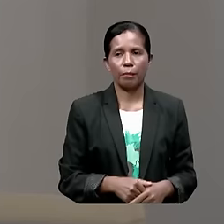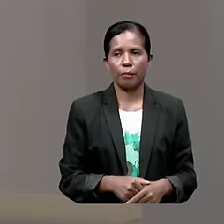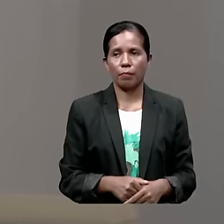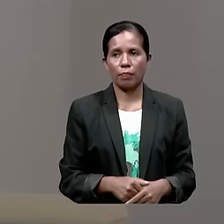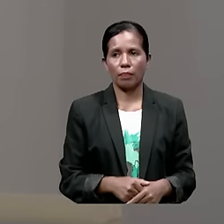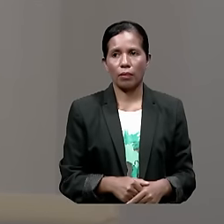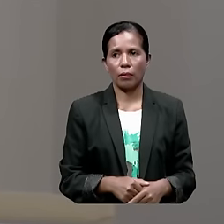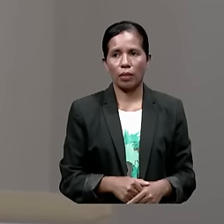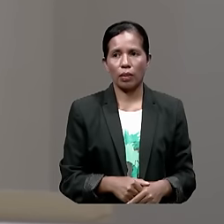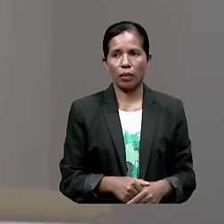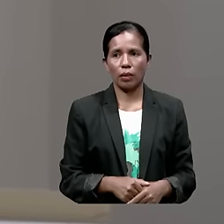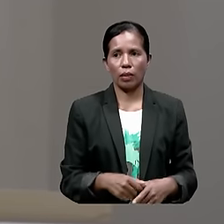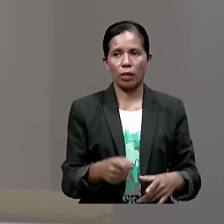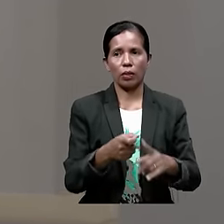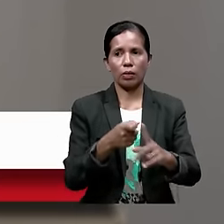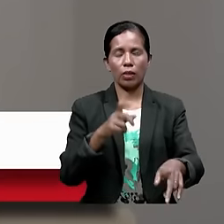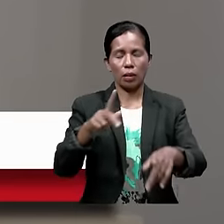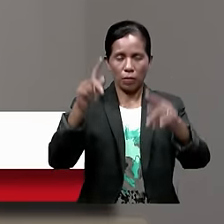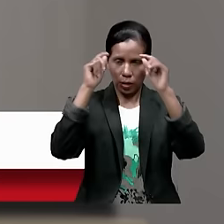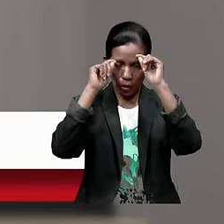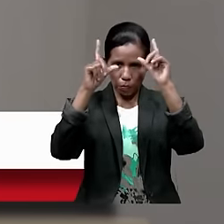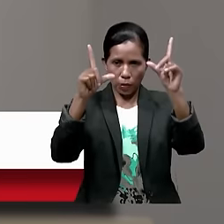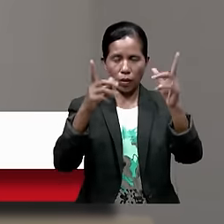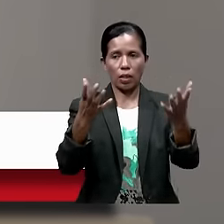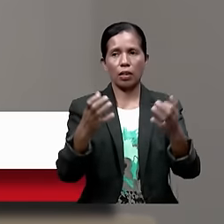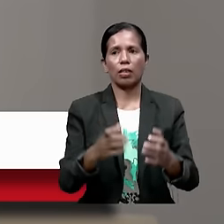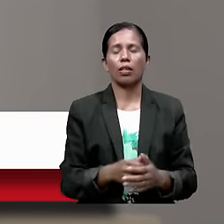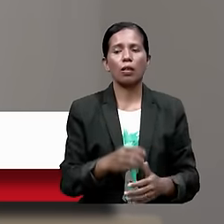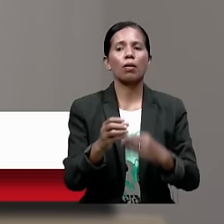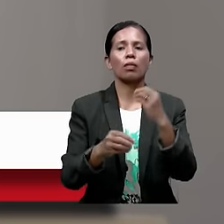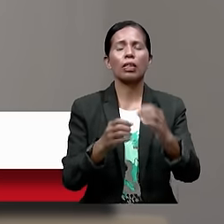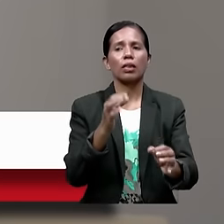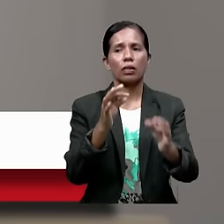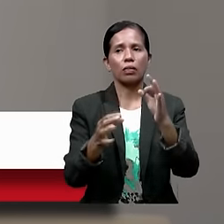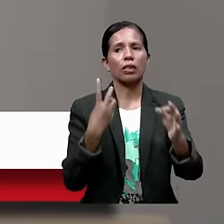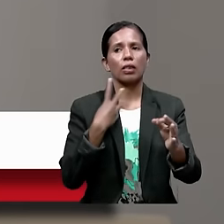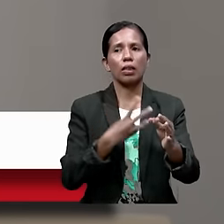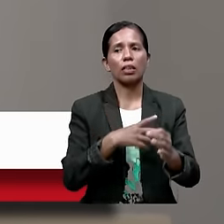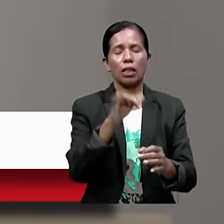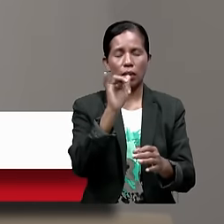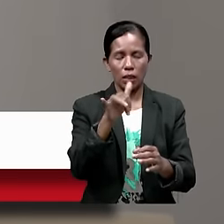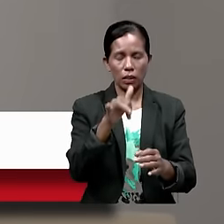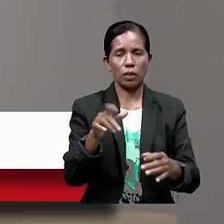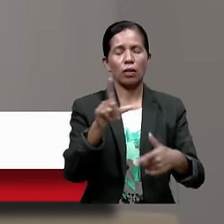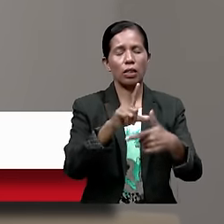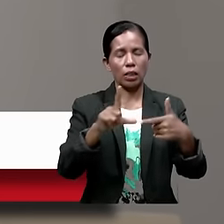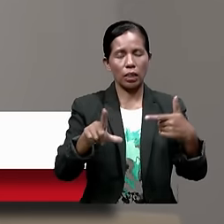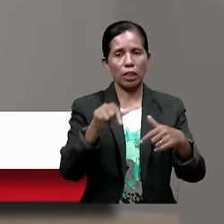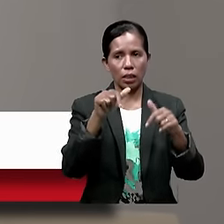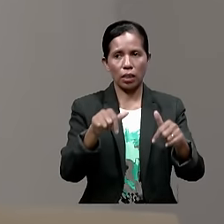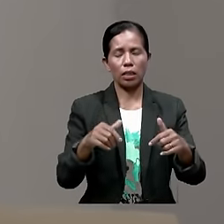De certeza que se parte de Timor não é. Que é que se aí te concorda com a linha ainda não é. Mas se aí